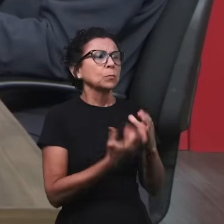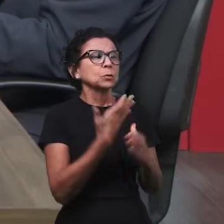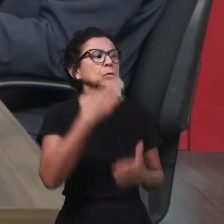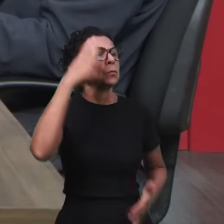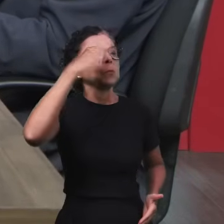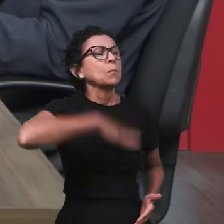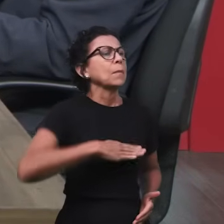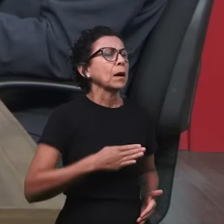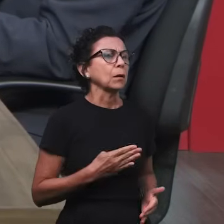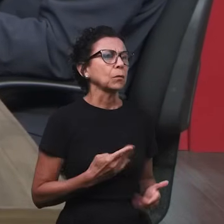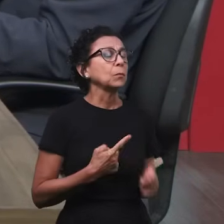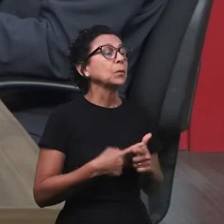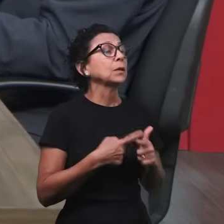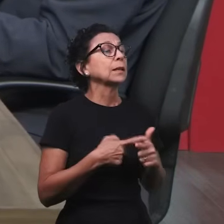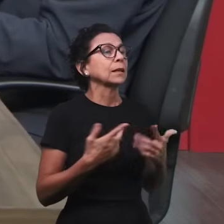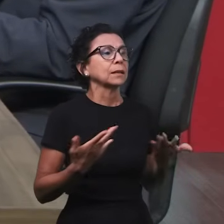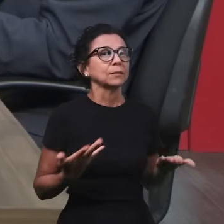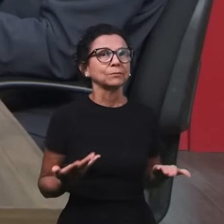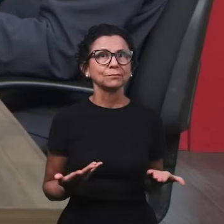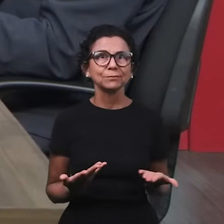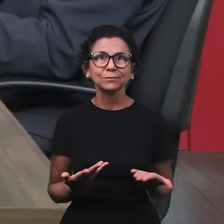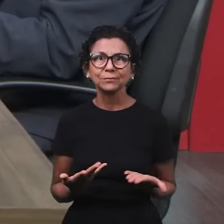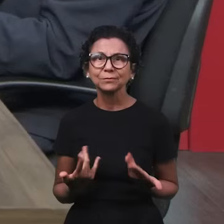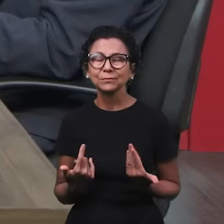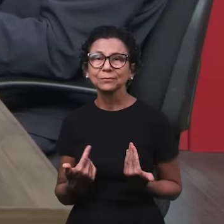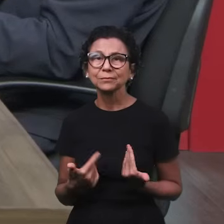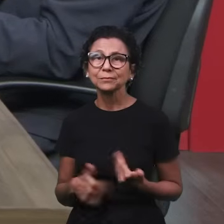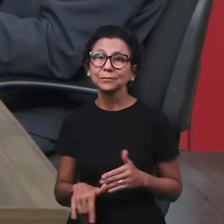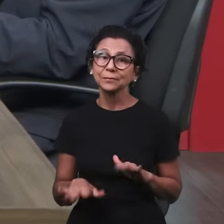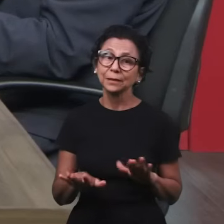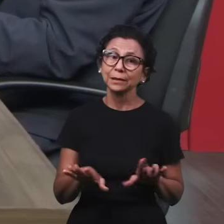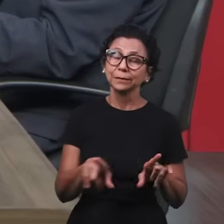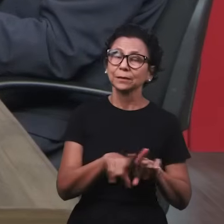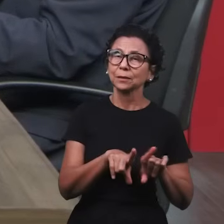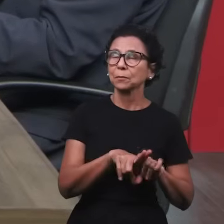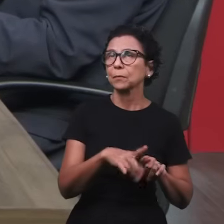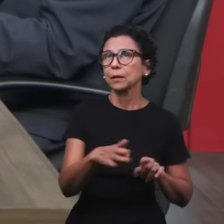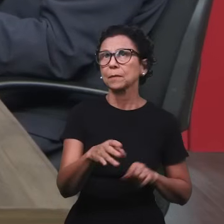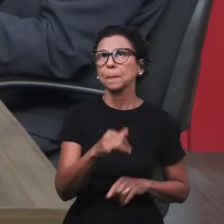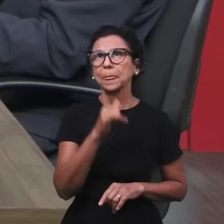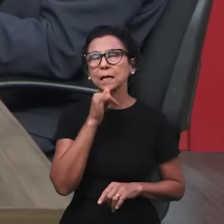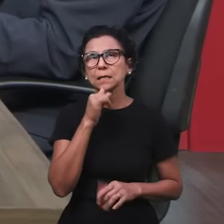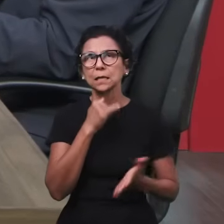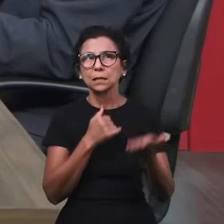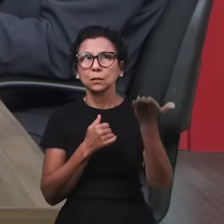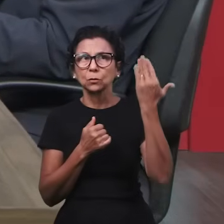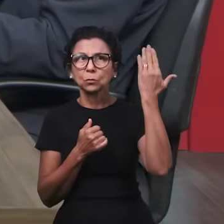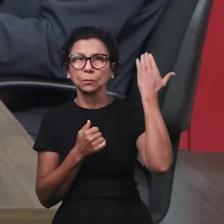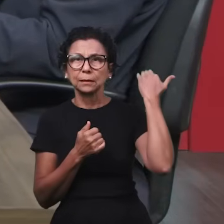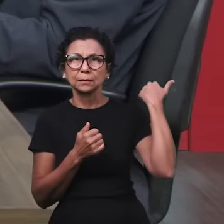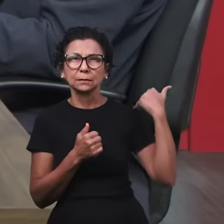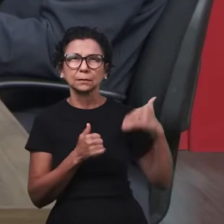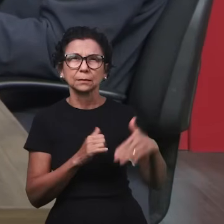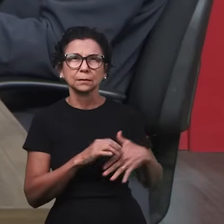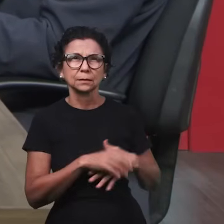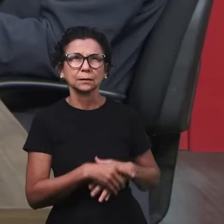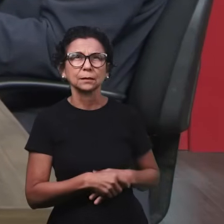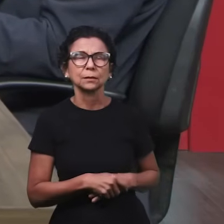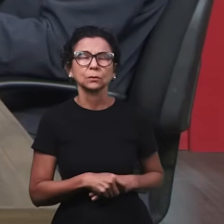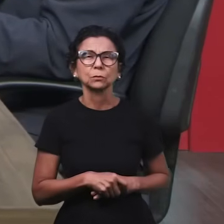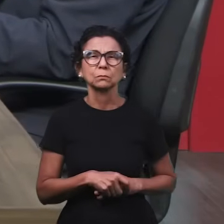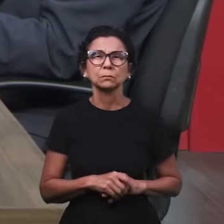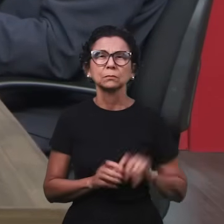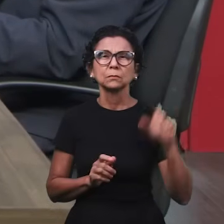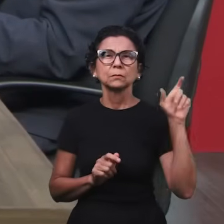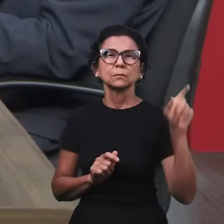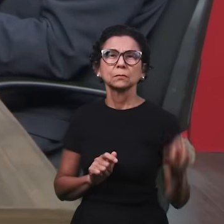dúvida aquilo que é a palavra de Deus. Sim. E a mesma coisa o mal, ele pega às vezes uma figura que no passado, às vezes no cinema, no passado uma figura que